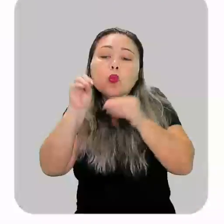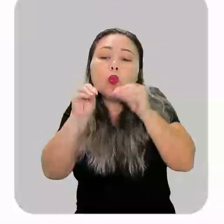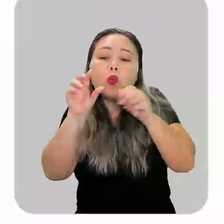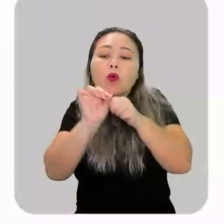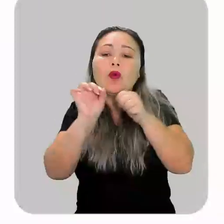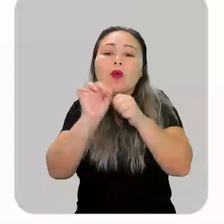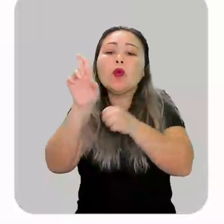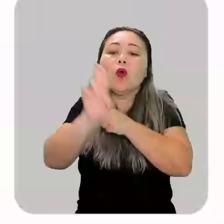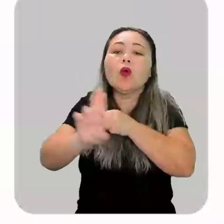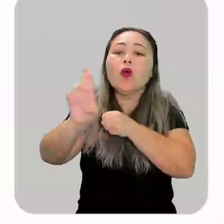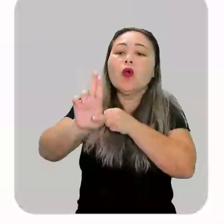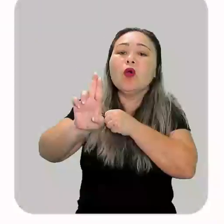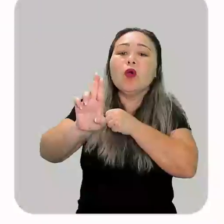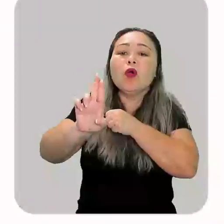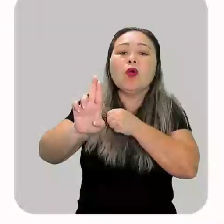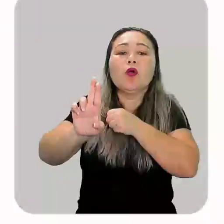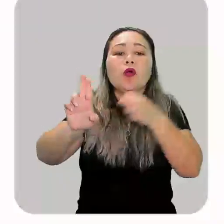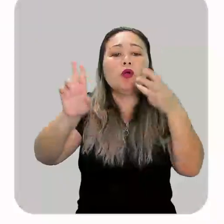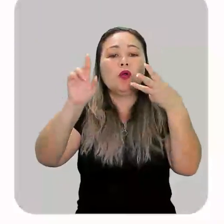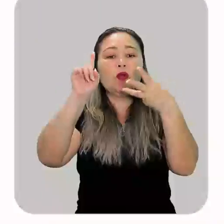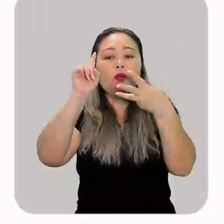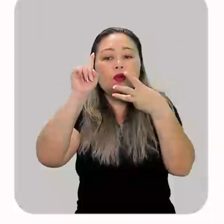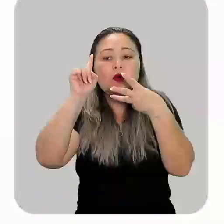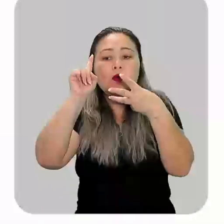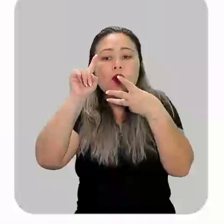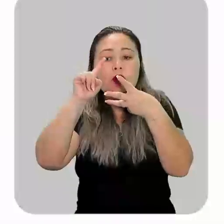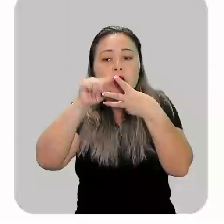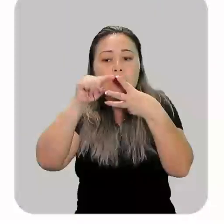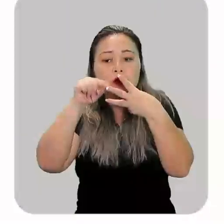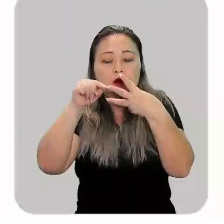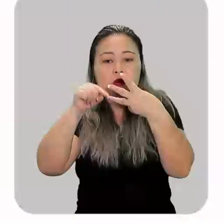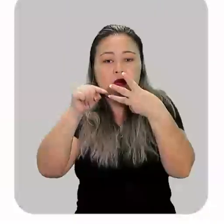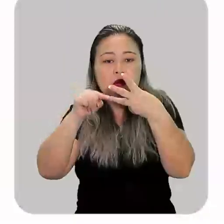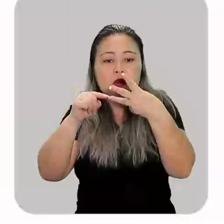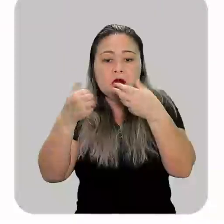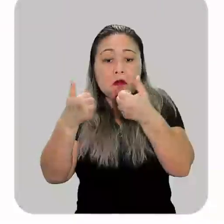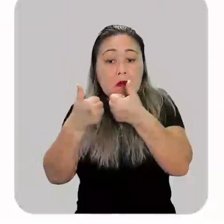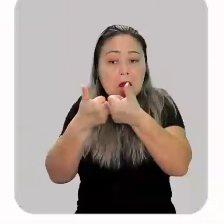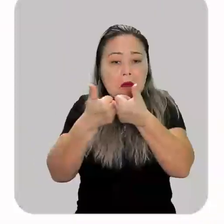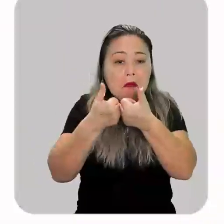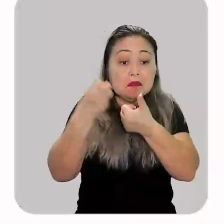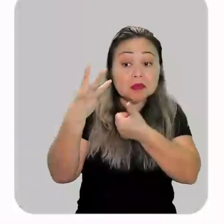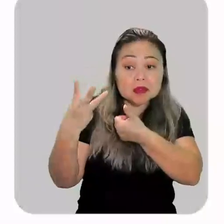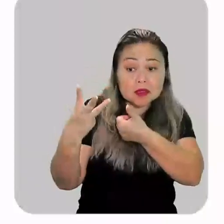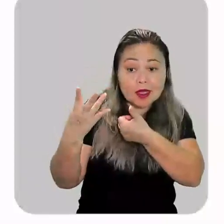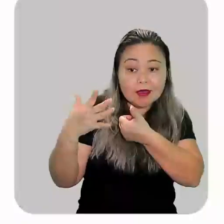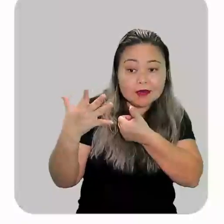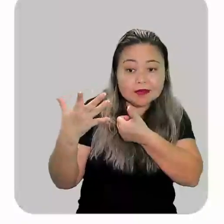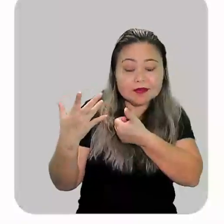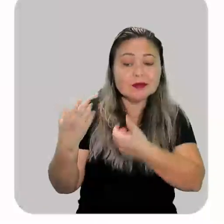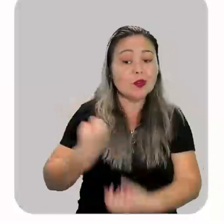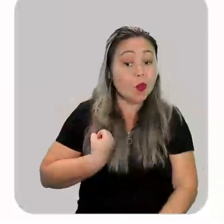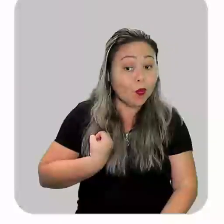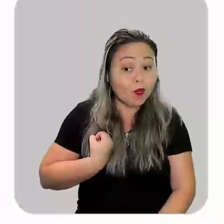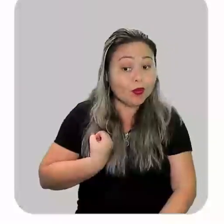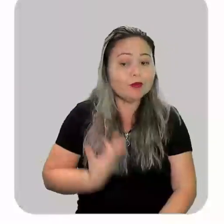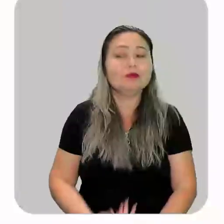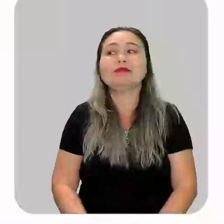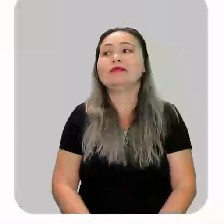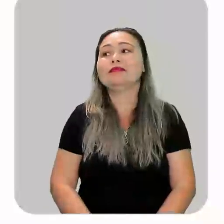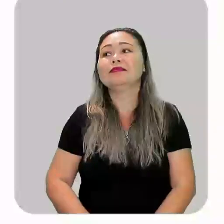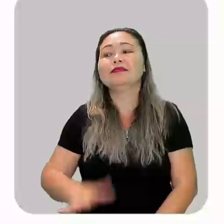ó. Use 3 como aproximação do π. Bora ver então. Vamos